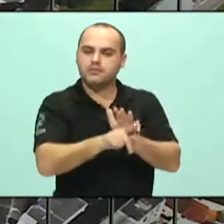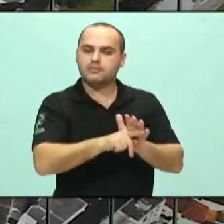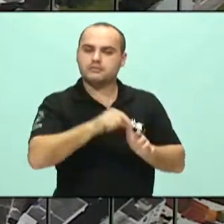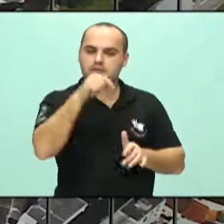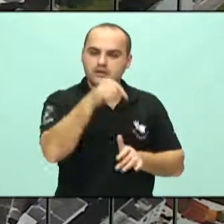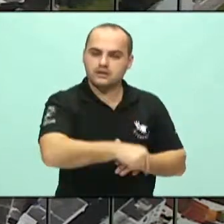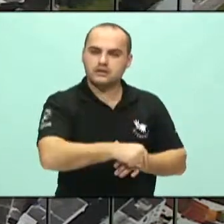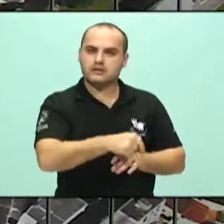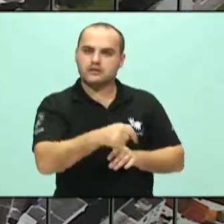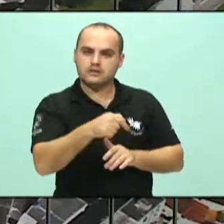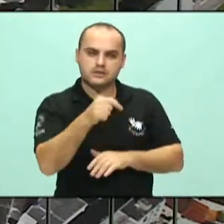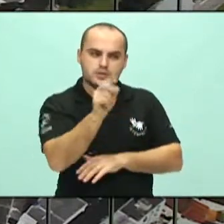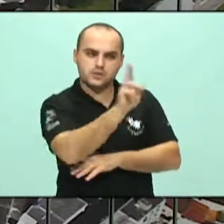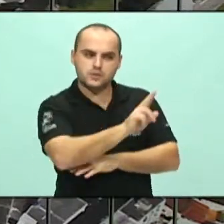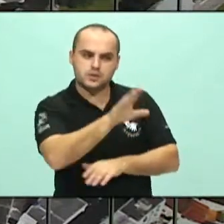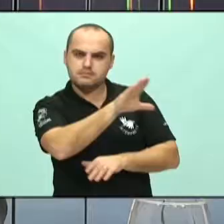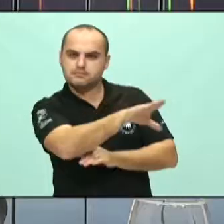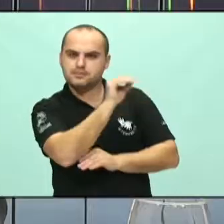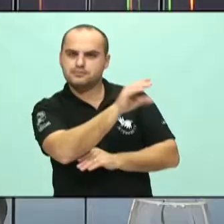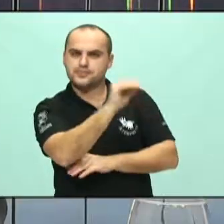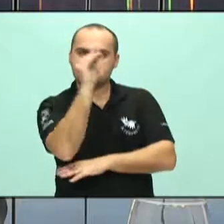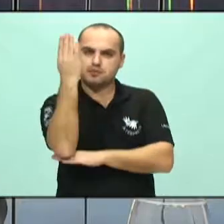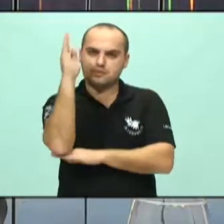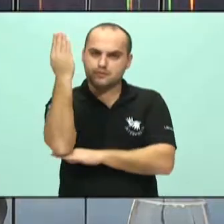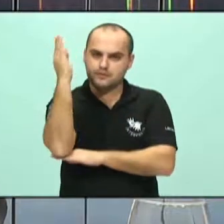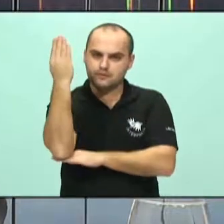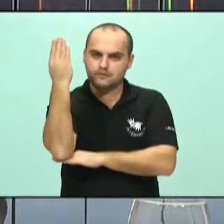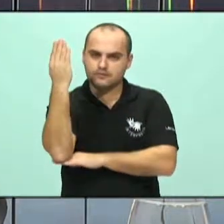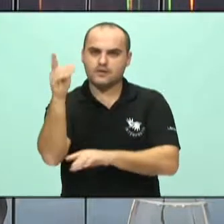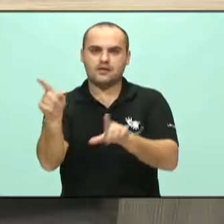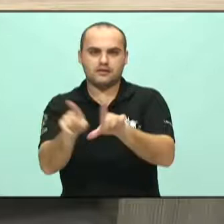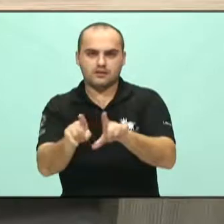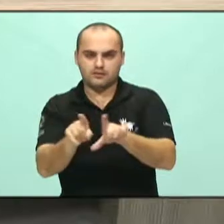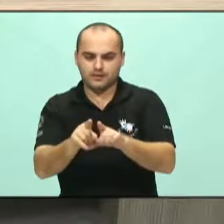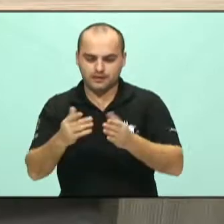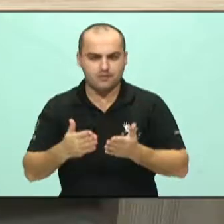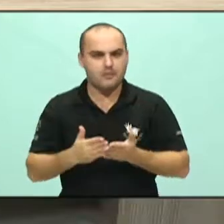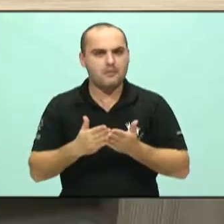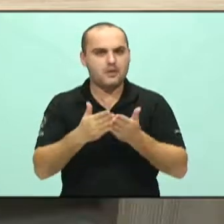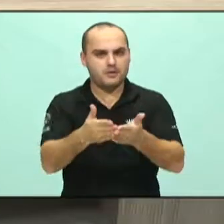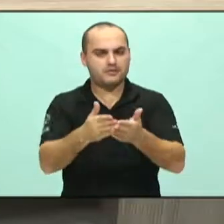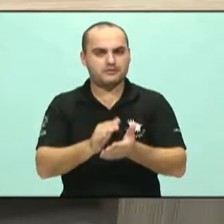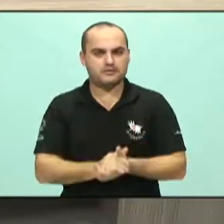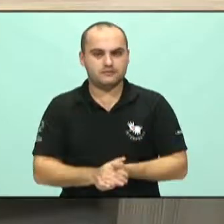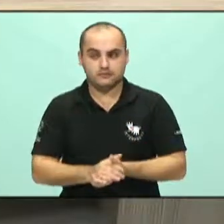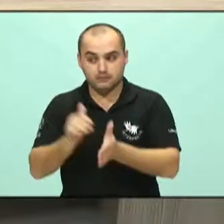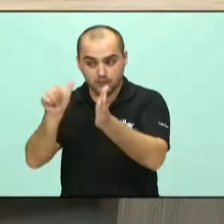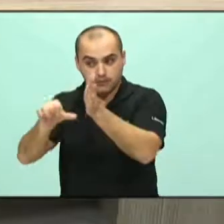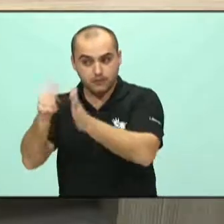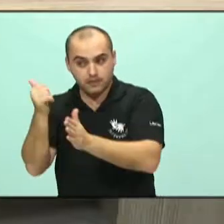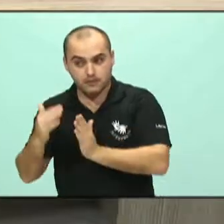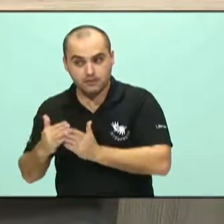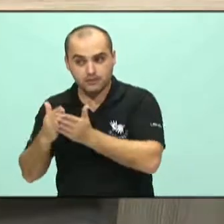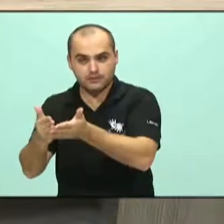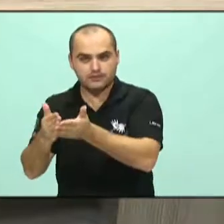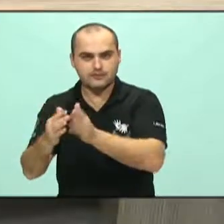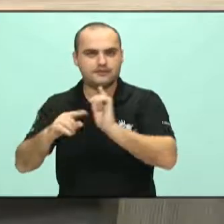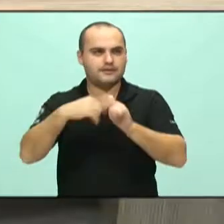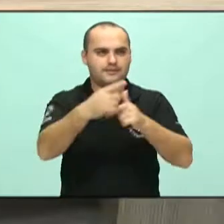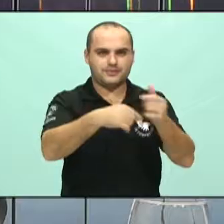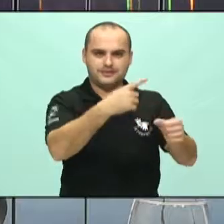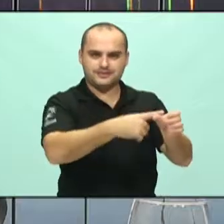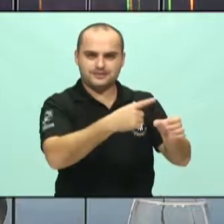da exploração da madeira e do porto. Quer dizer, você veja, primeiro o porto, depois a cidade. A